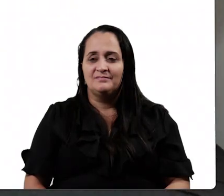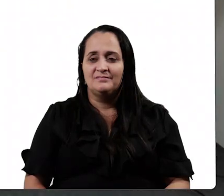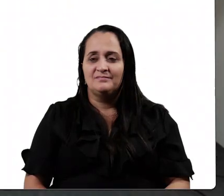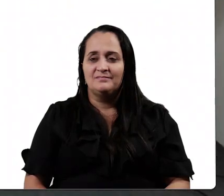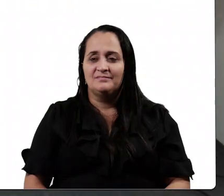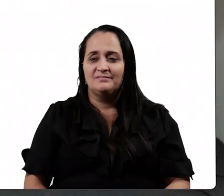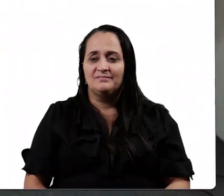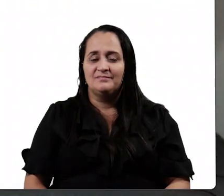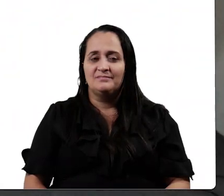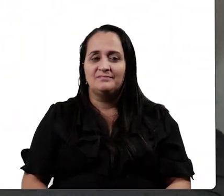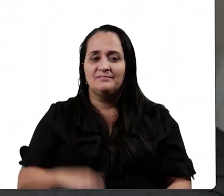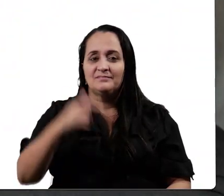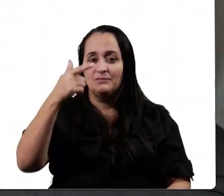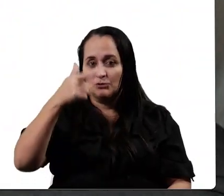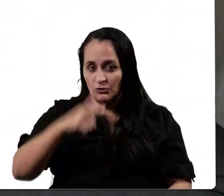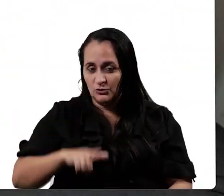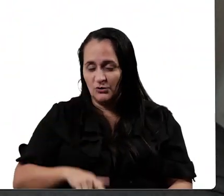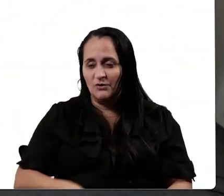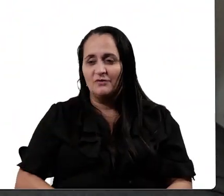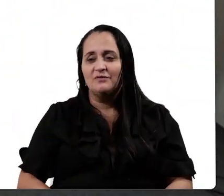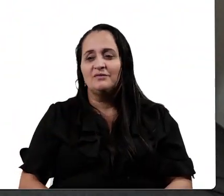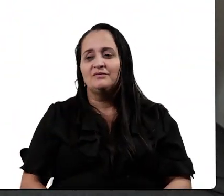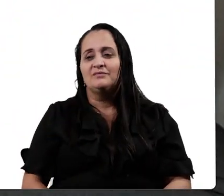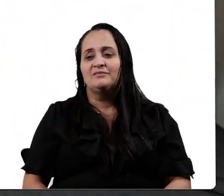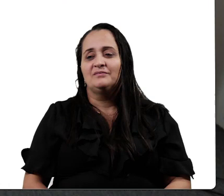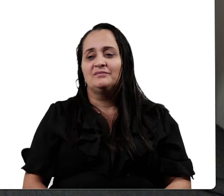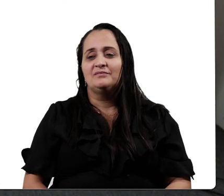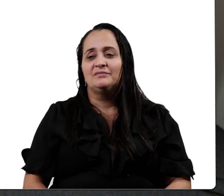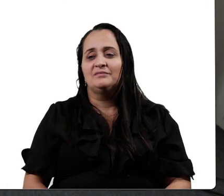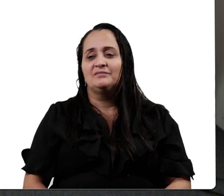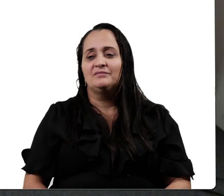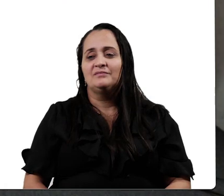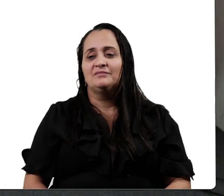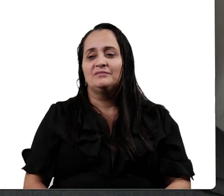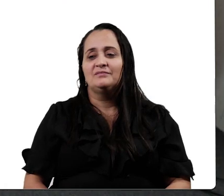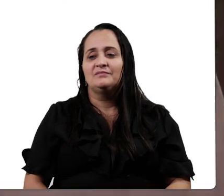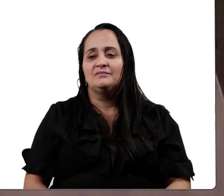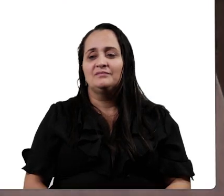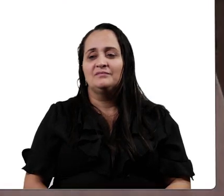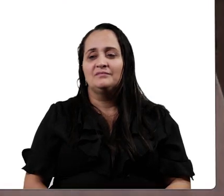boliche vamos mais uma vez aqui ver se a pro